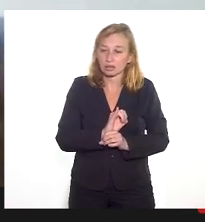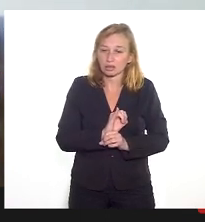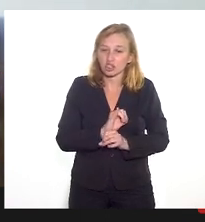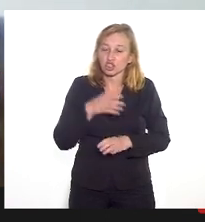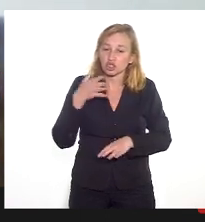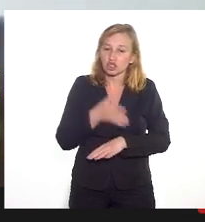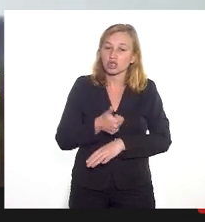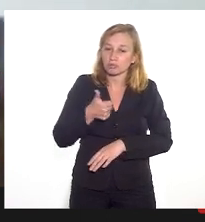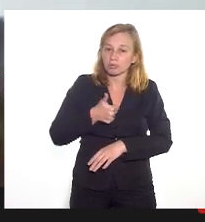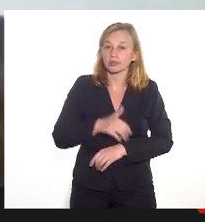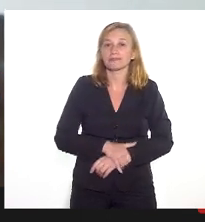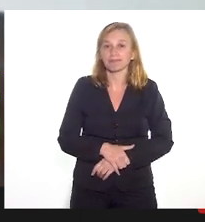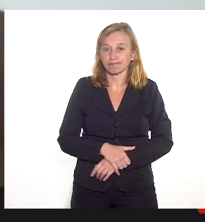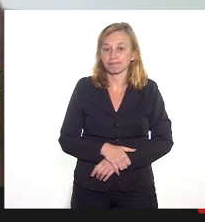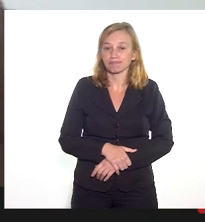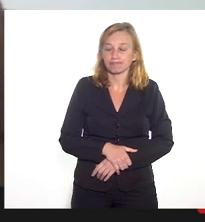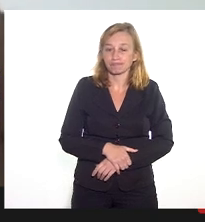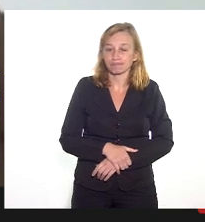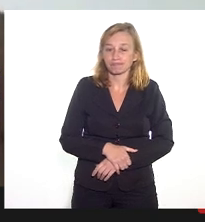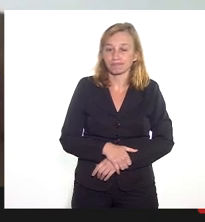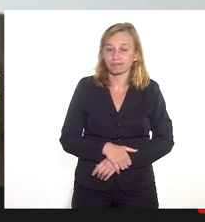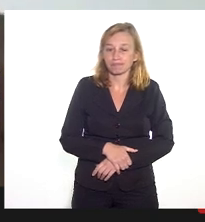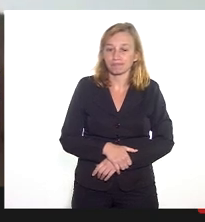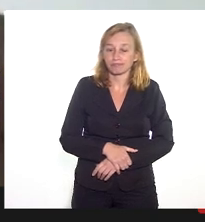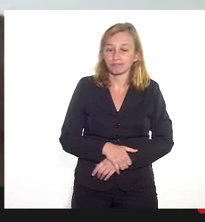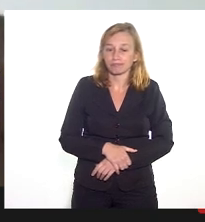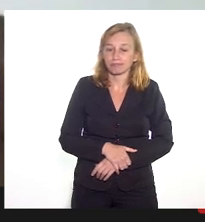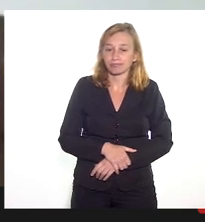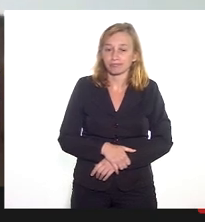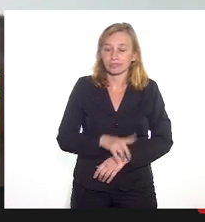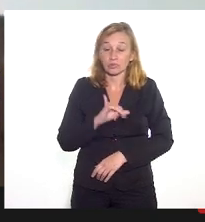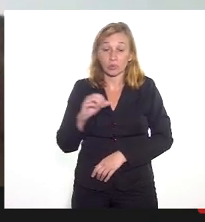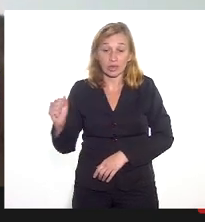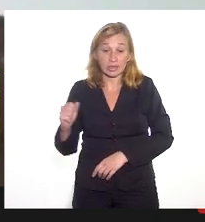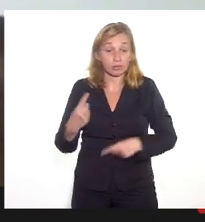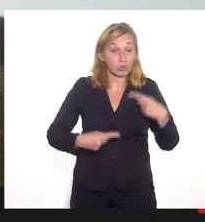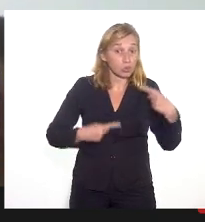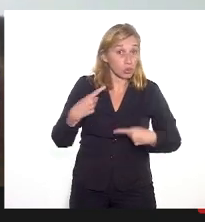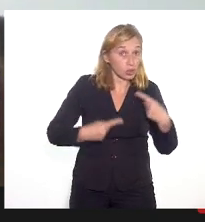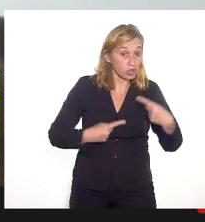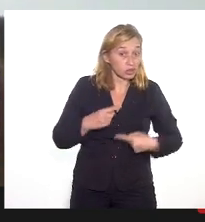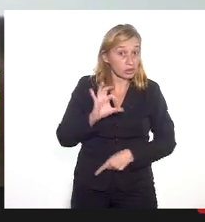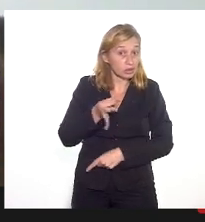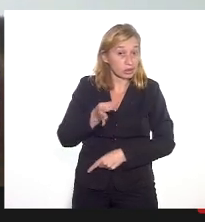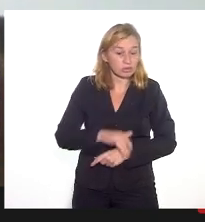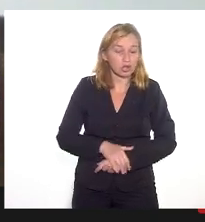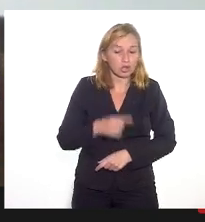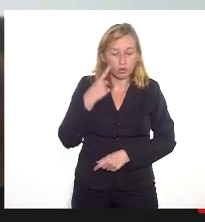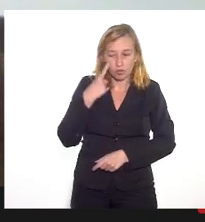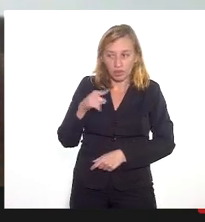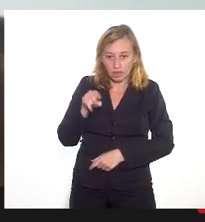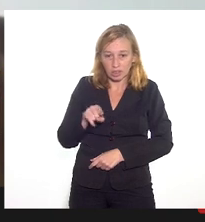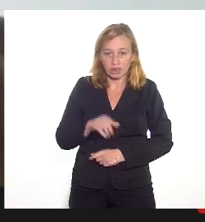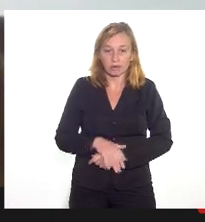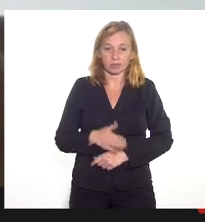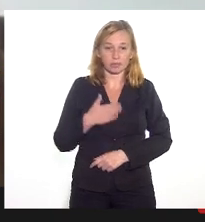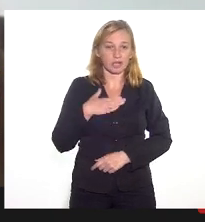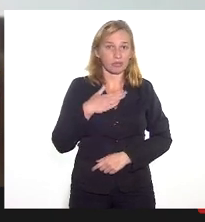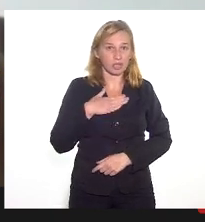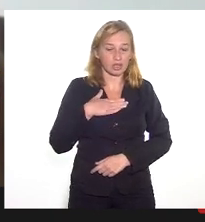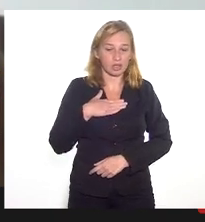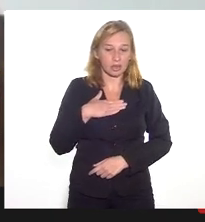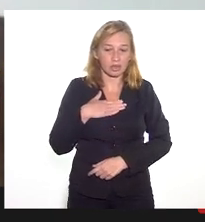a uma das primeiras, né? Com uma linha política exata, eu estou olhando aqui, para mim, aqui